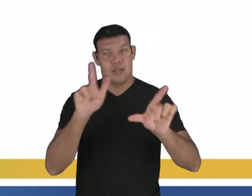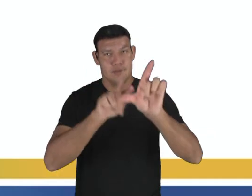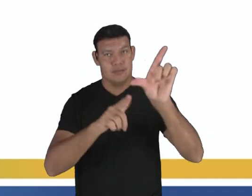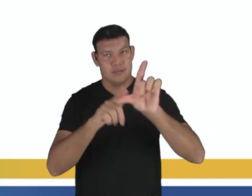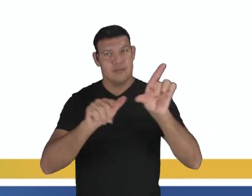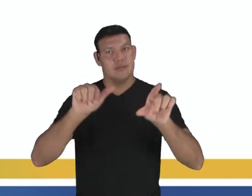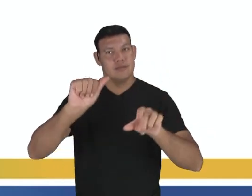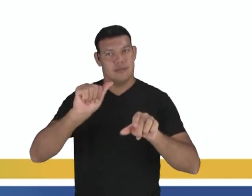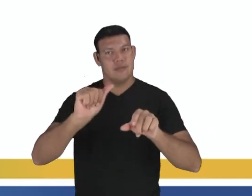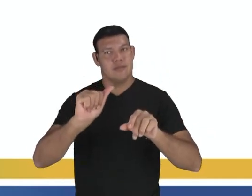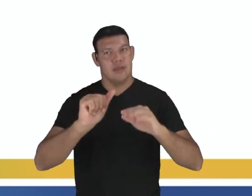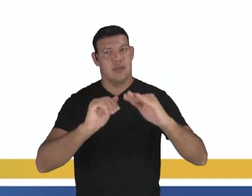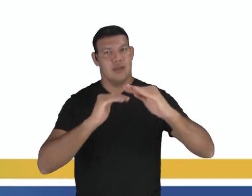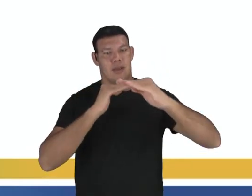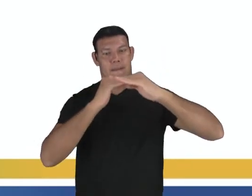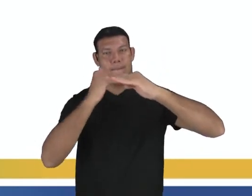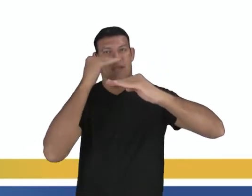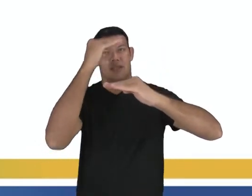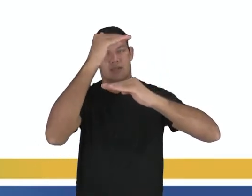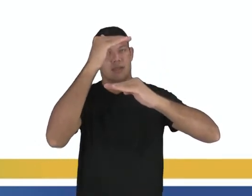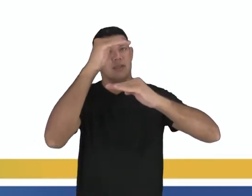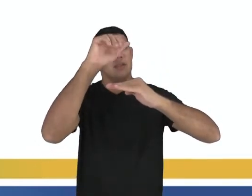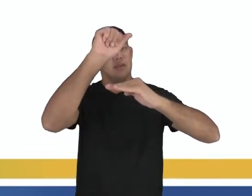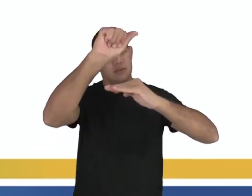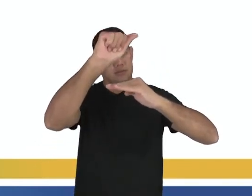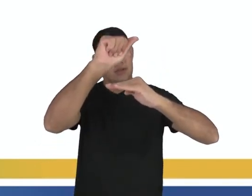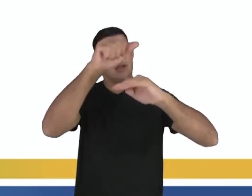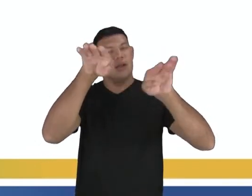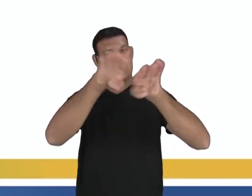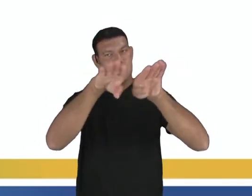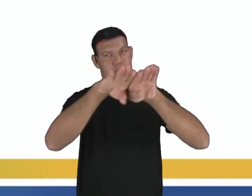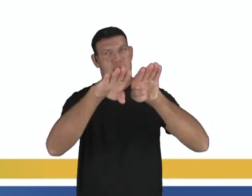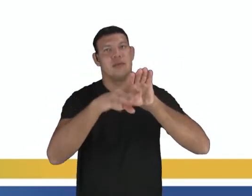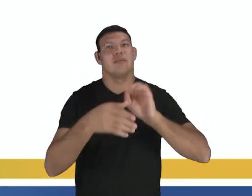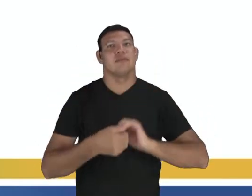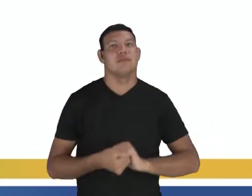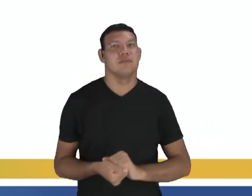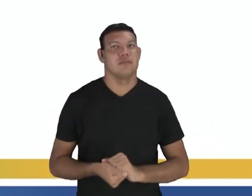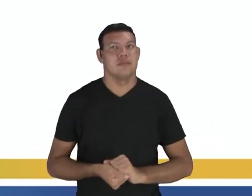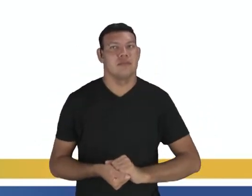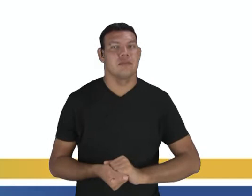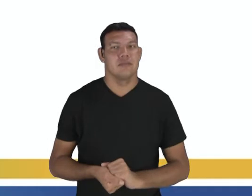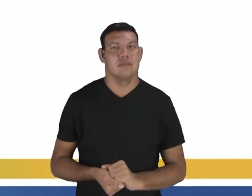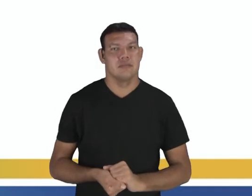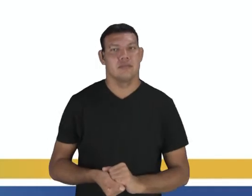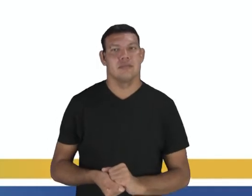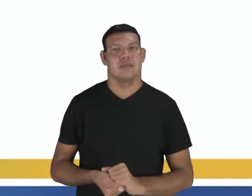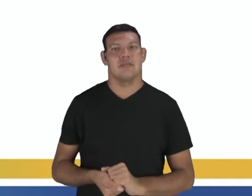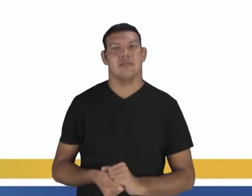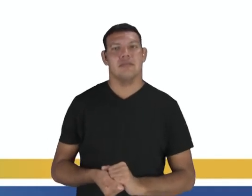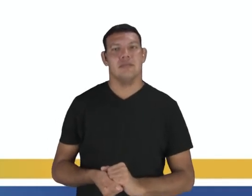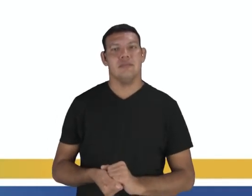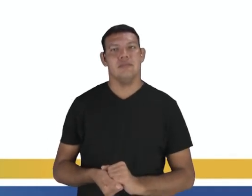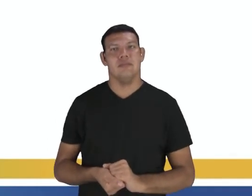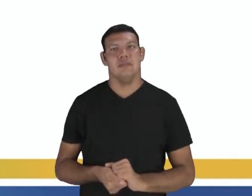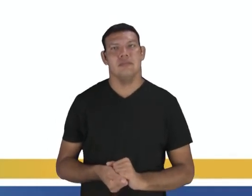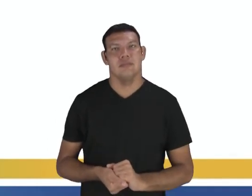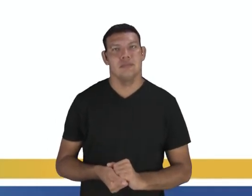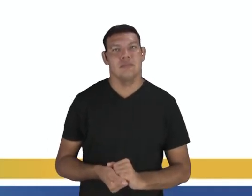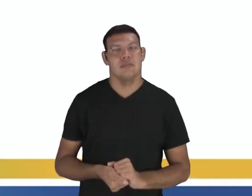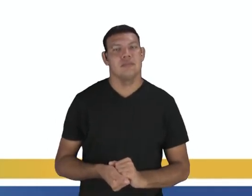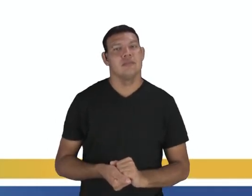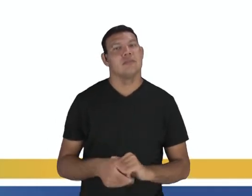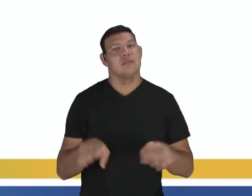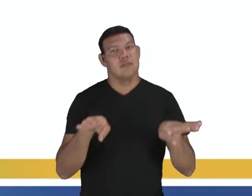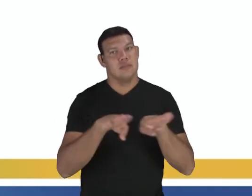de cima também vai ser A. Independente de quem seja a parte de baixo e a parte de cima tem o mesmo tamanho. A